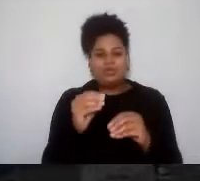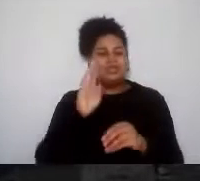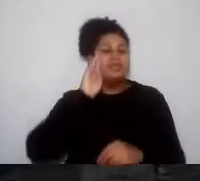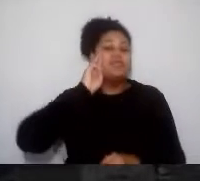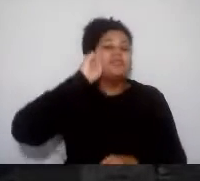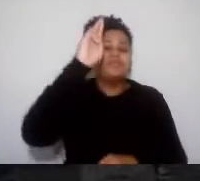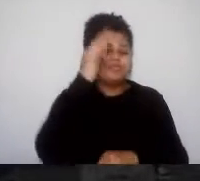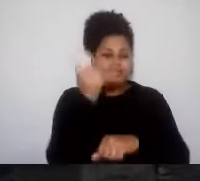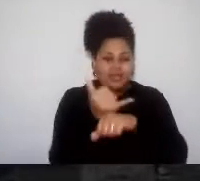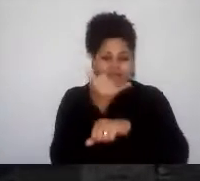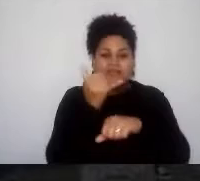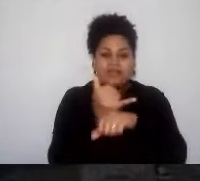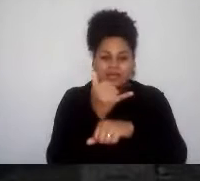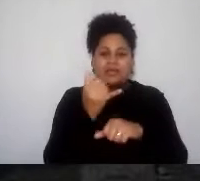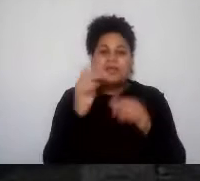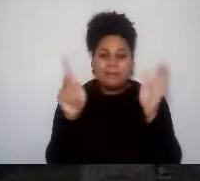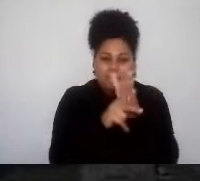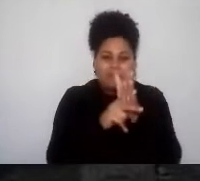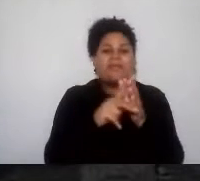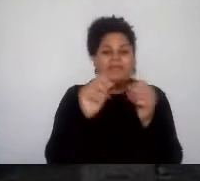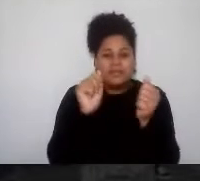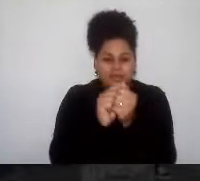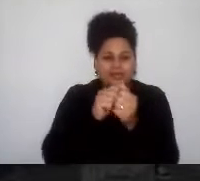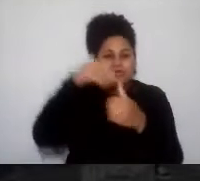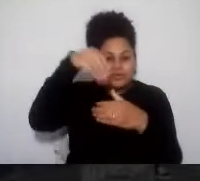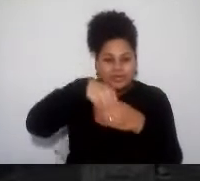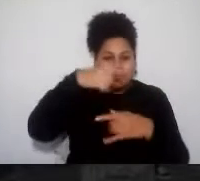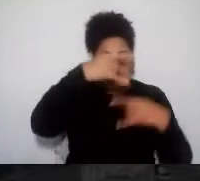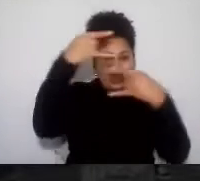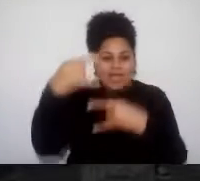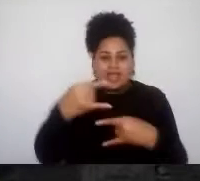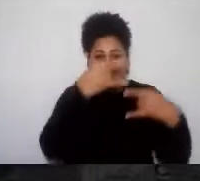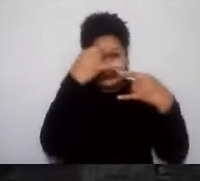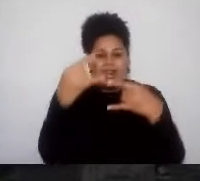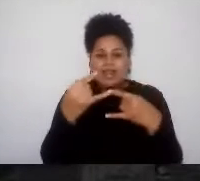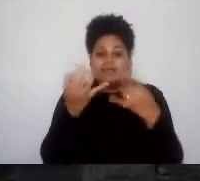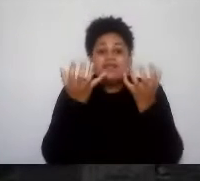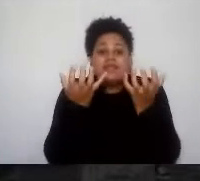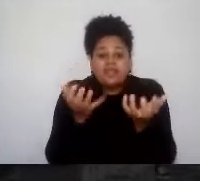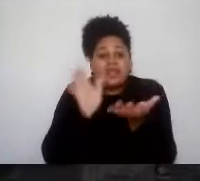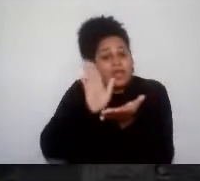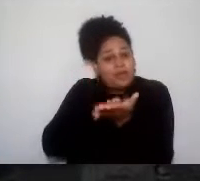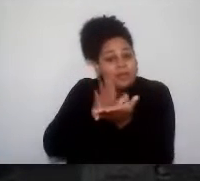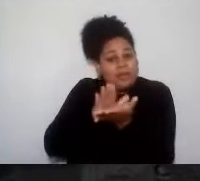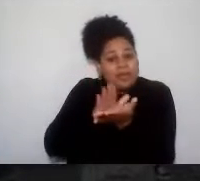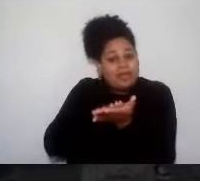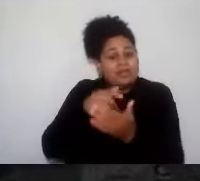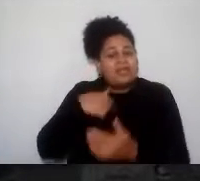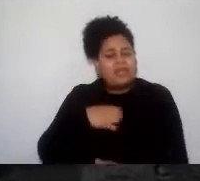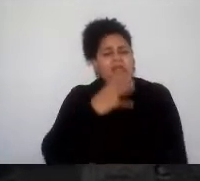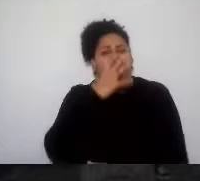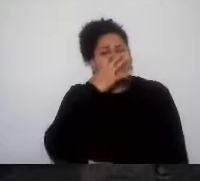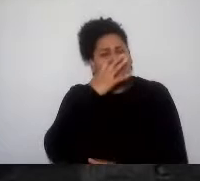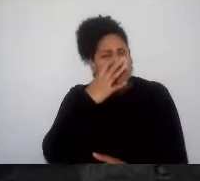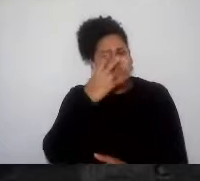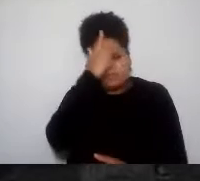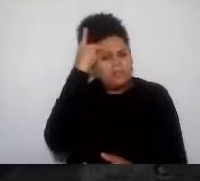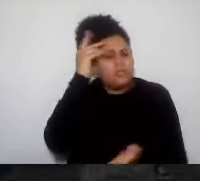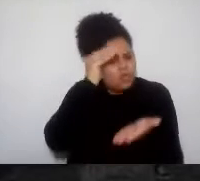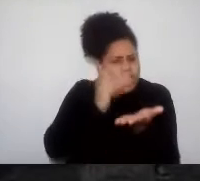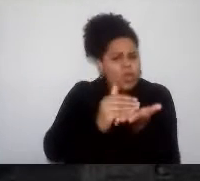estão participando dessa live. Parabenizar também, lógico, essa iniciativa,